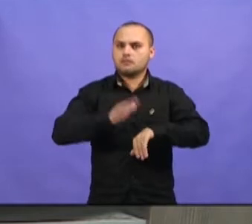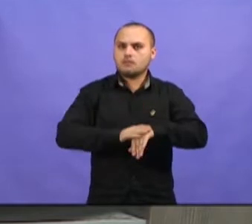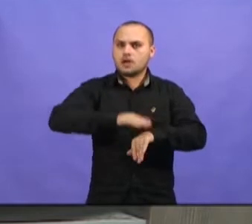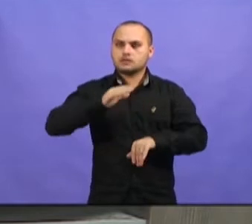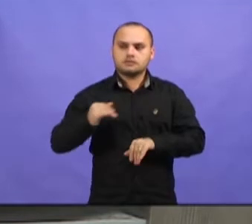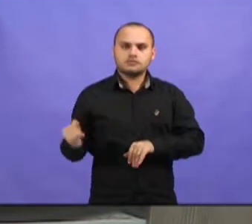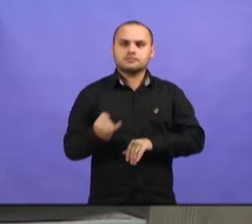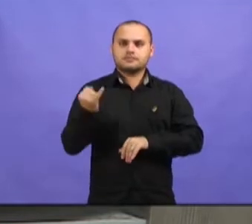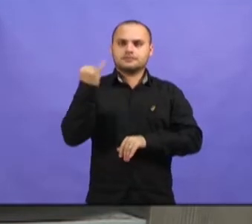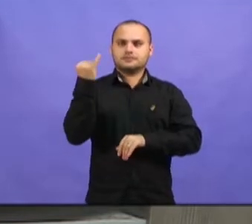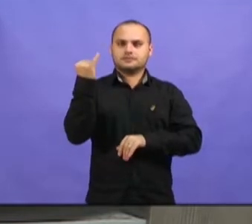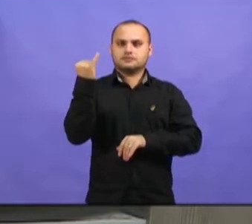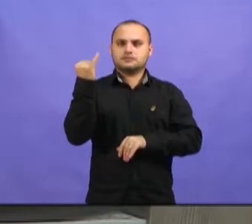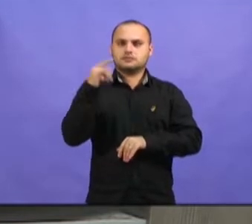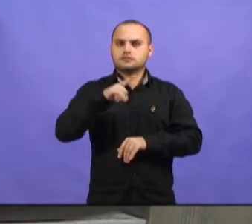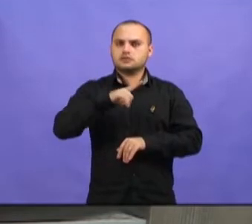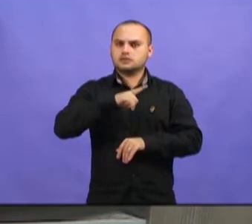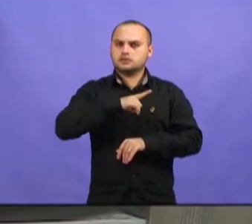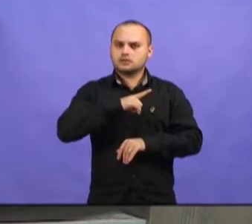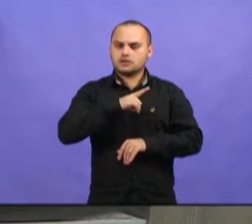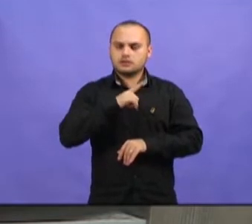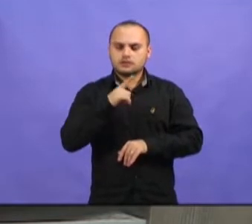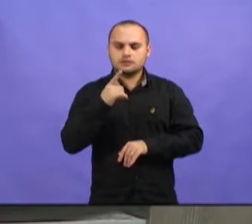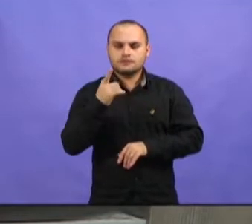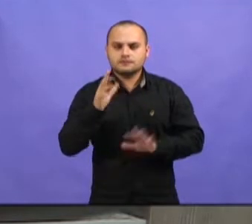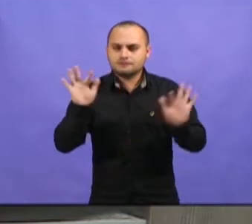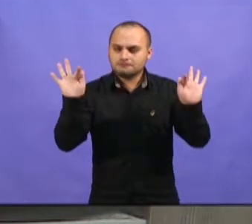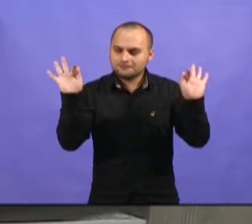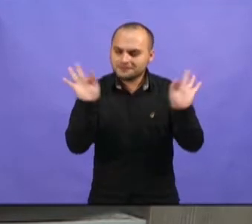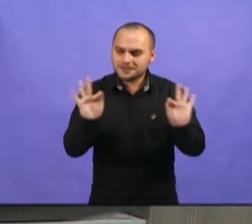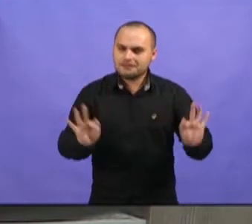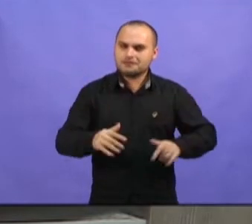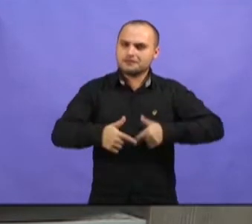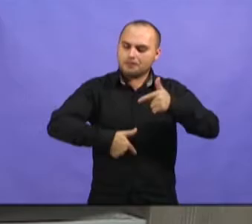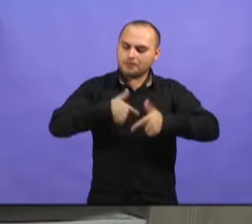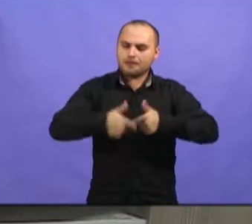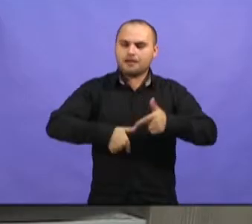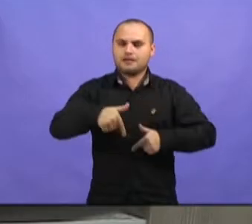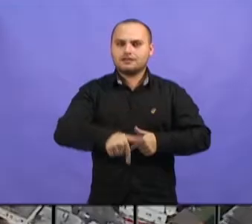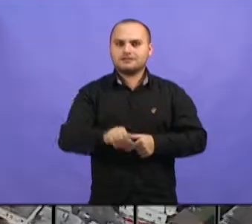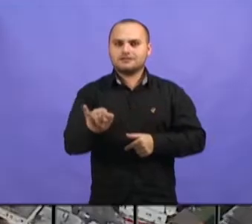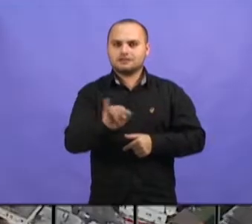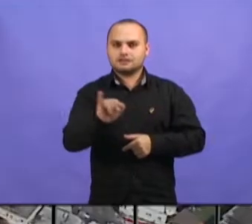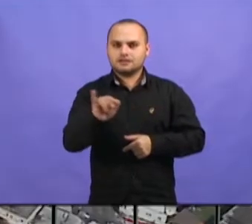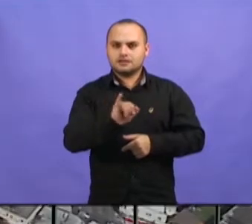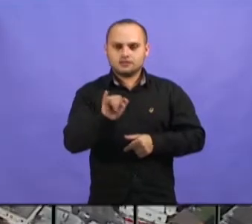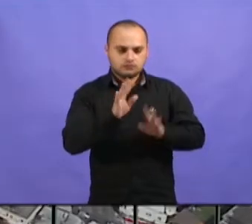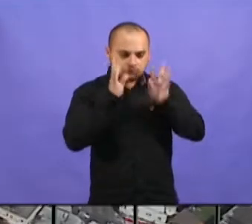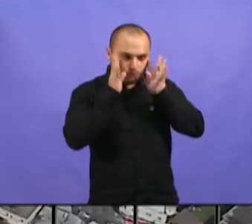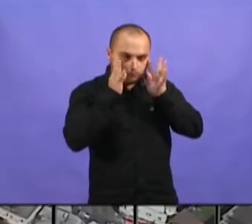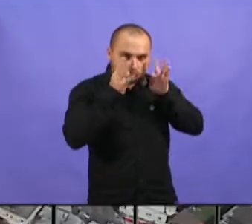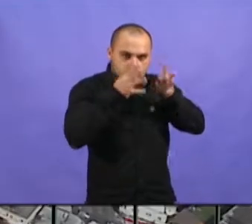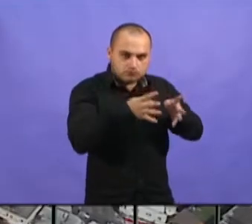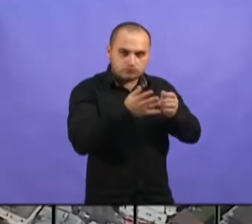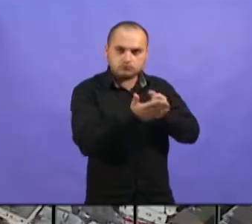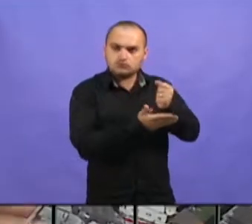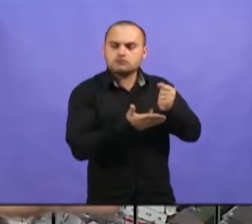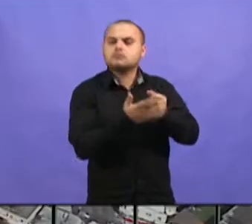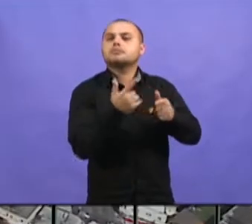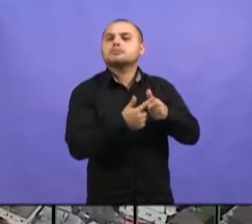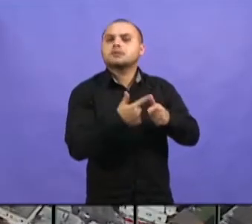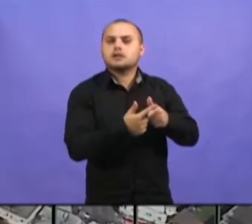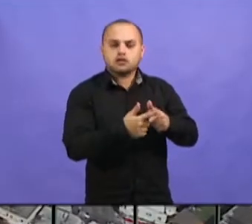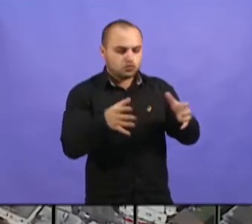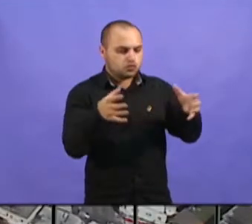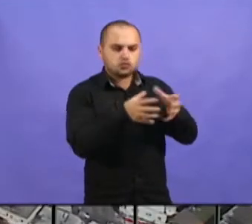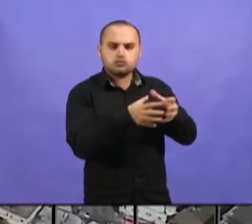A gente tem muita felicidade em trabalhar em Itajaí com a atenção básica, né? Porque as equipes elas não medem esforços, né?